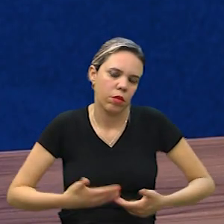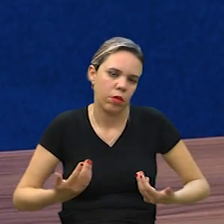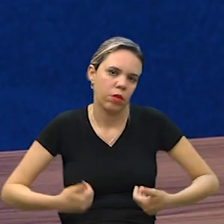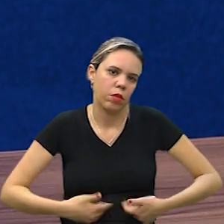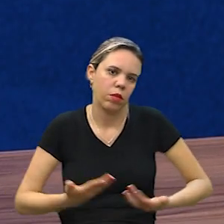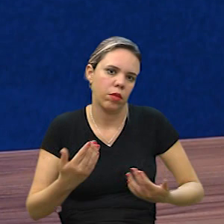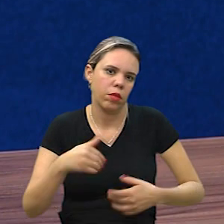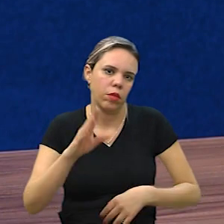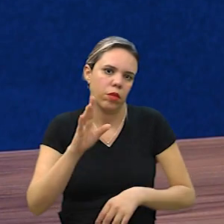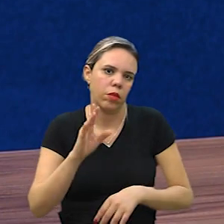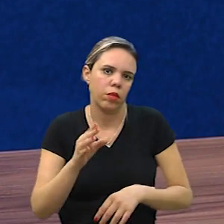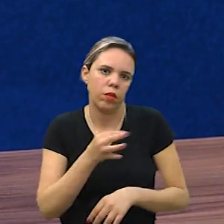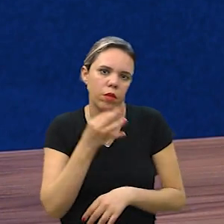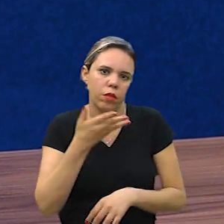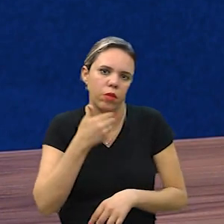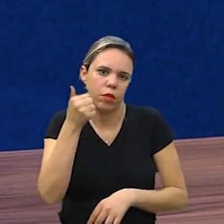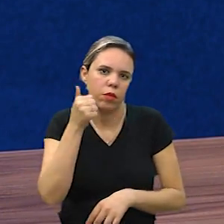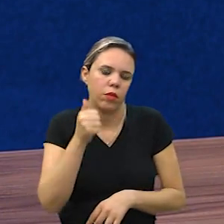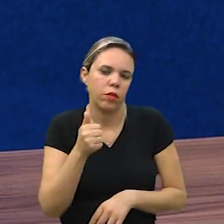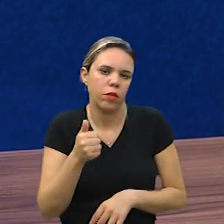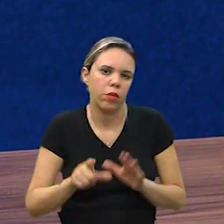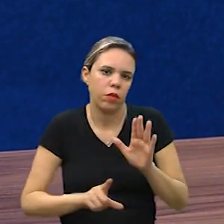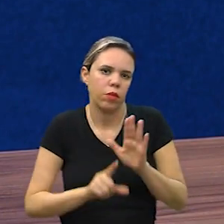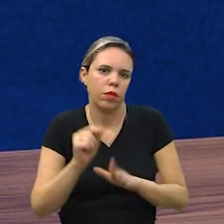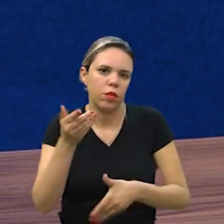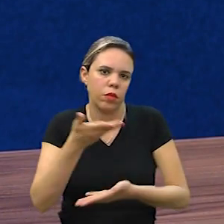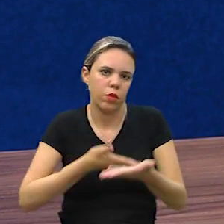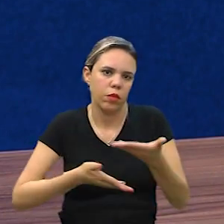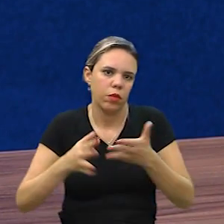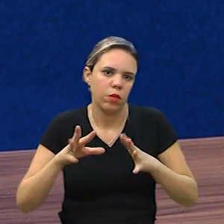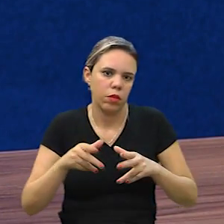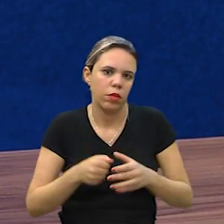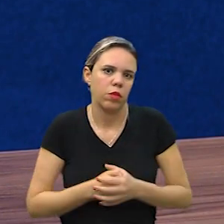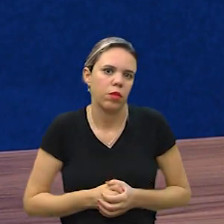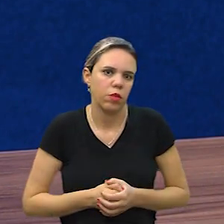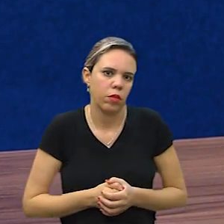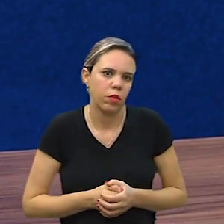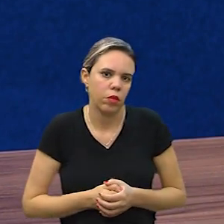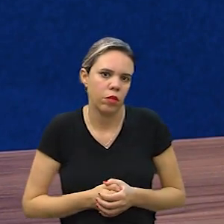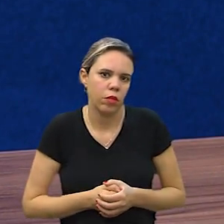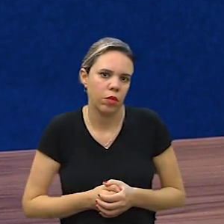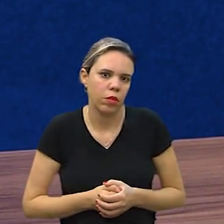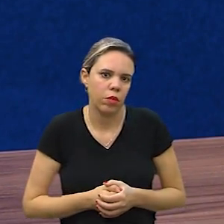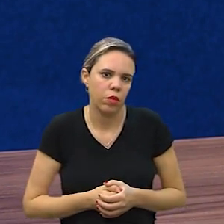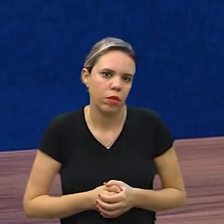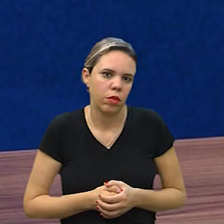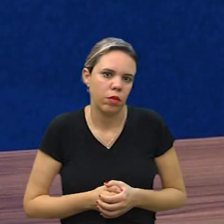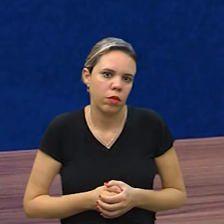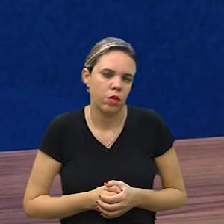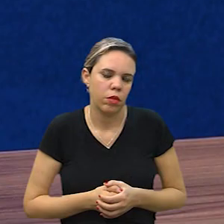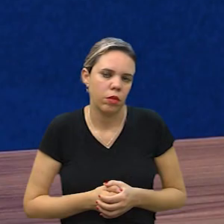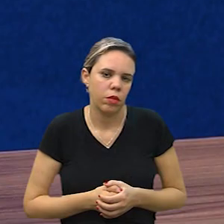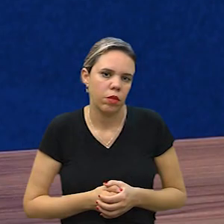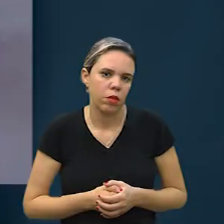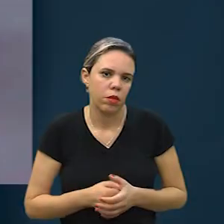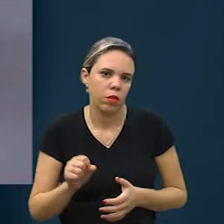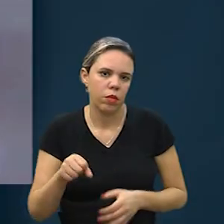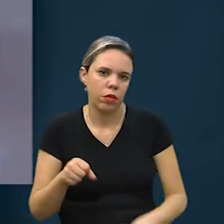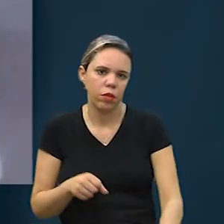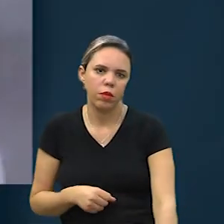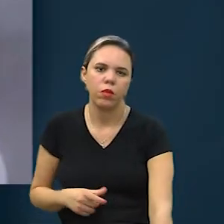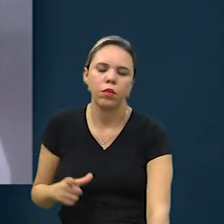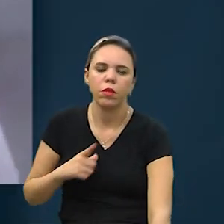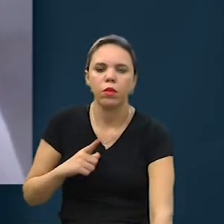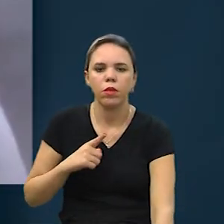consumo mais qualificado, né? É um ganha-ganha de todos os lados, não é? Mas ainda